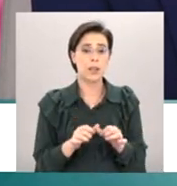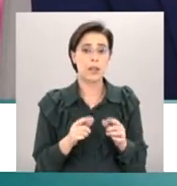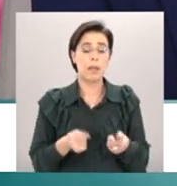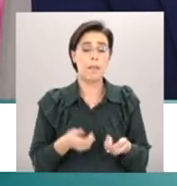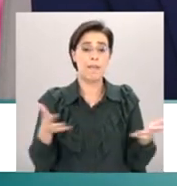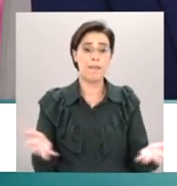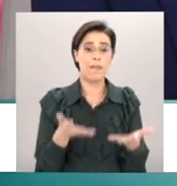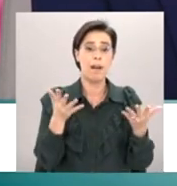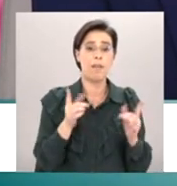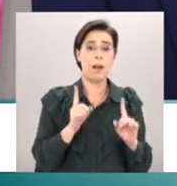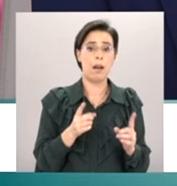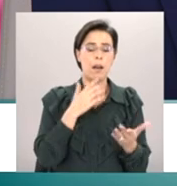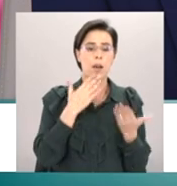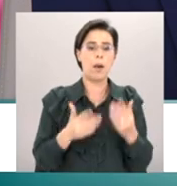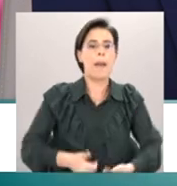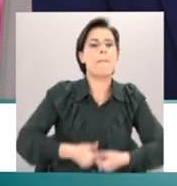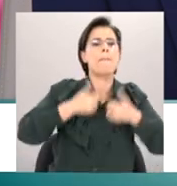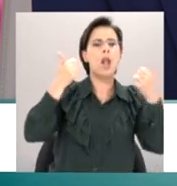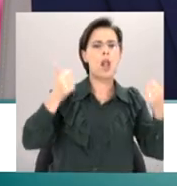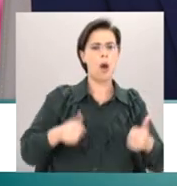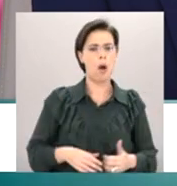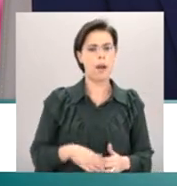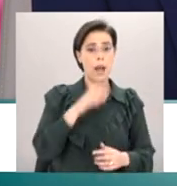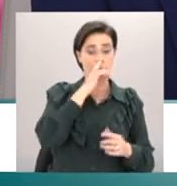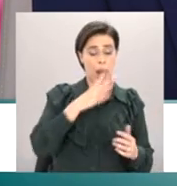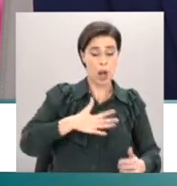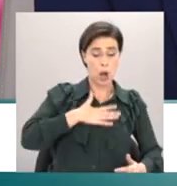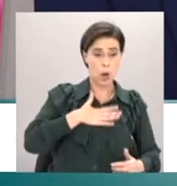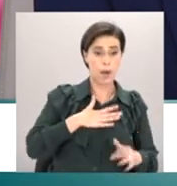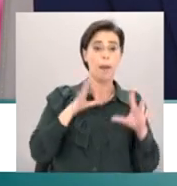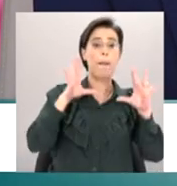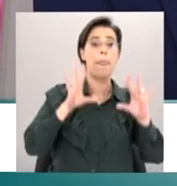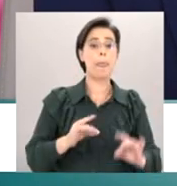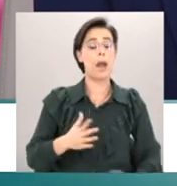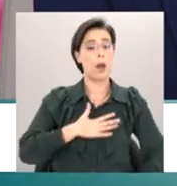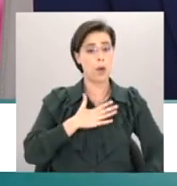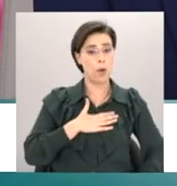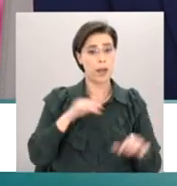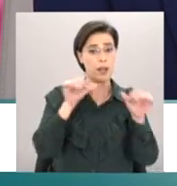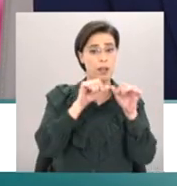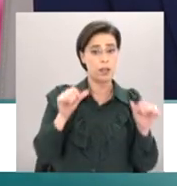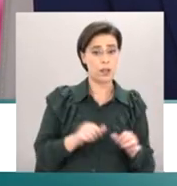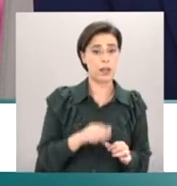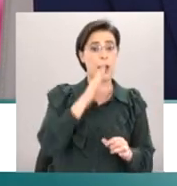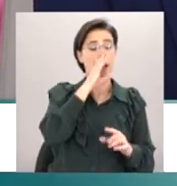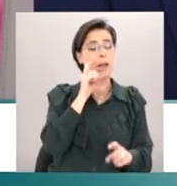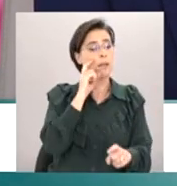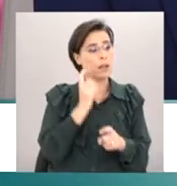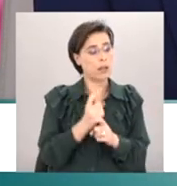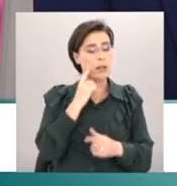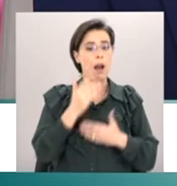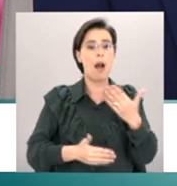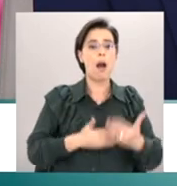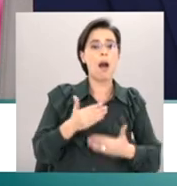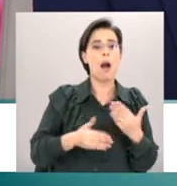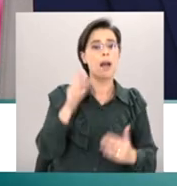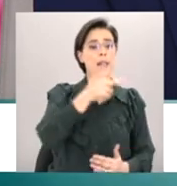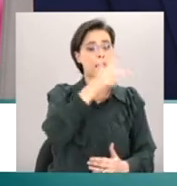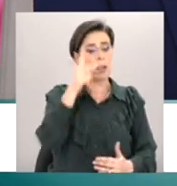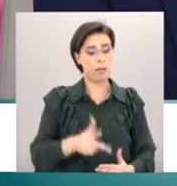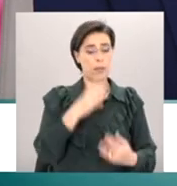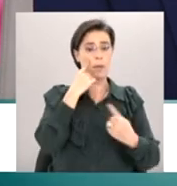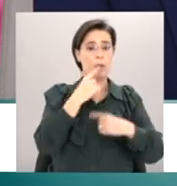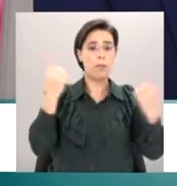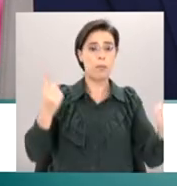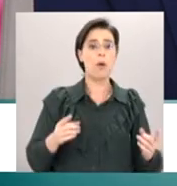incentivar é incomparavelmente melhor e portanto quem não quer mexer a neste sistema quem se diz que eu continuo sem por cento